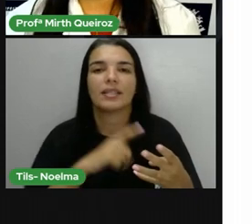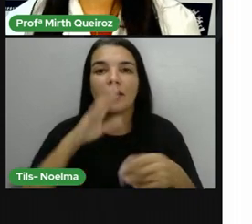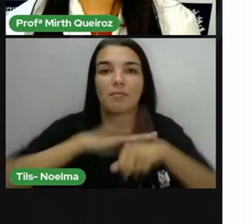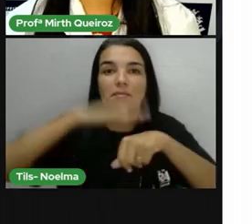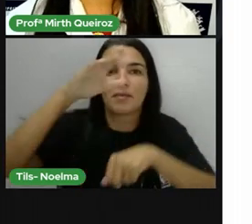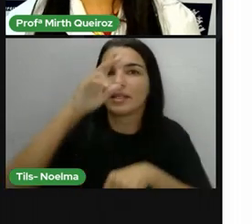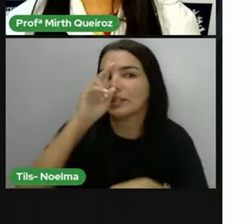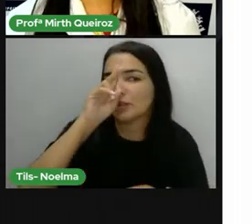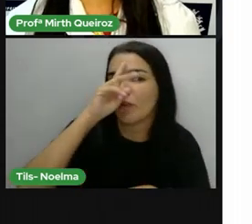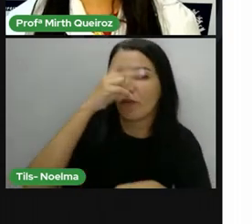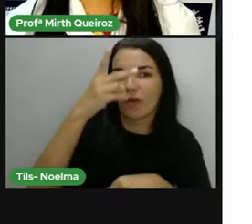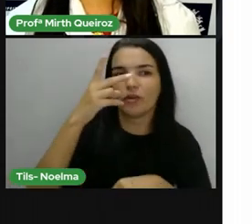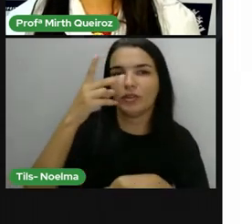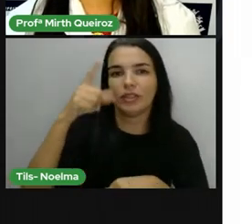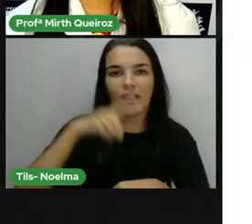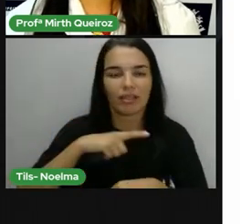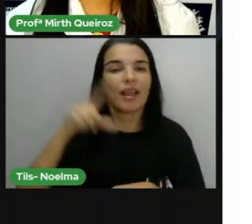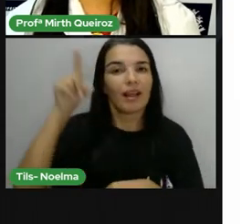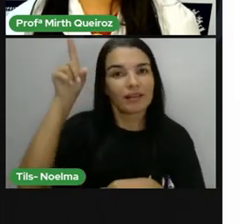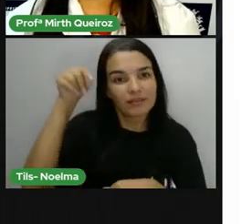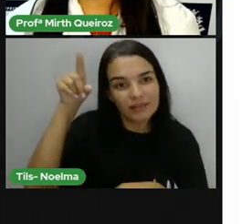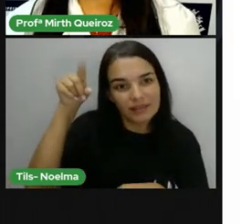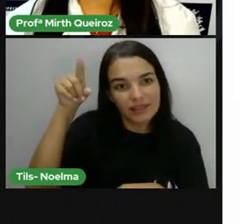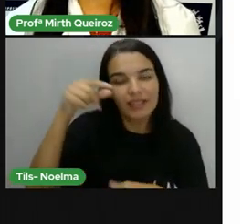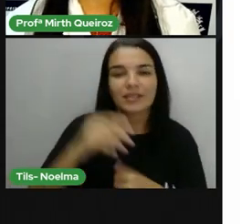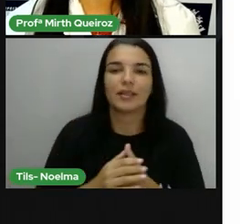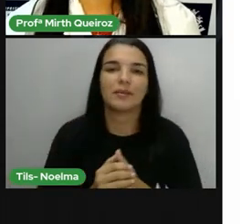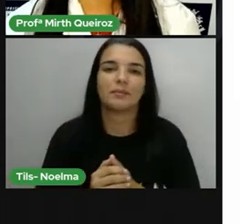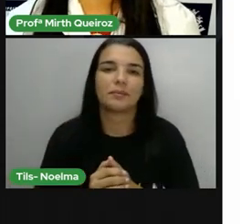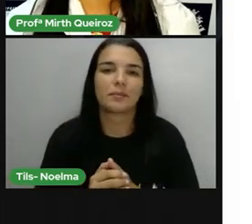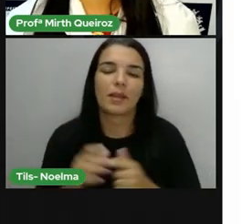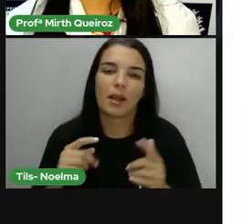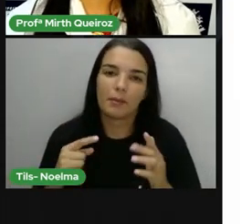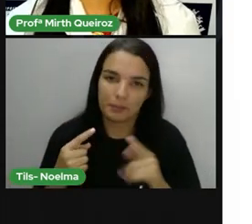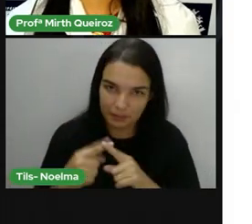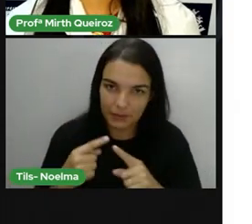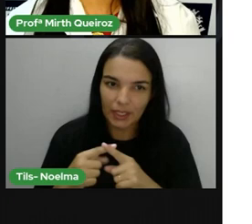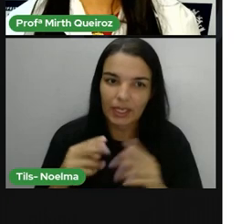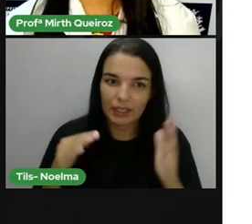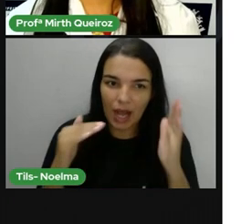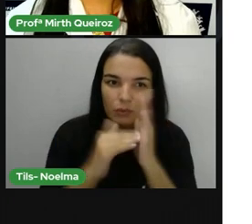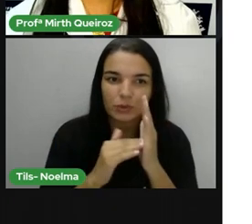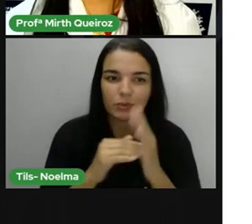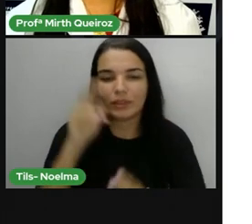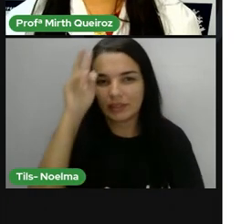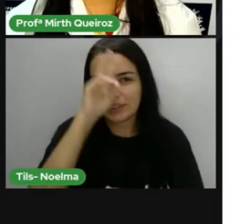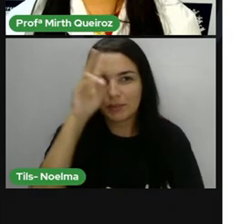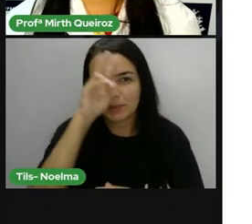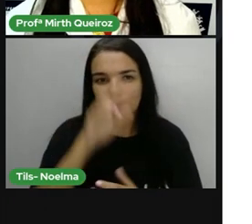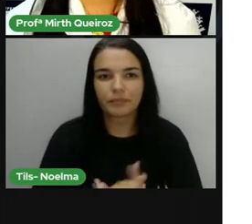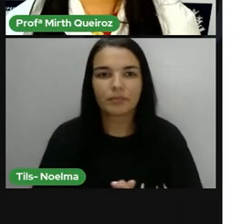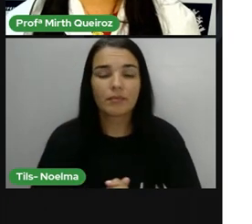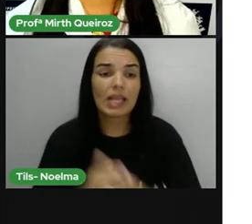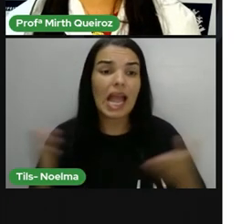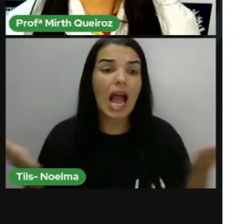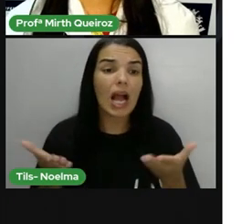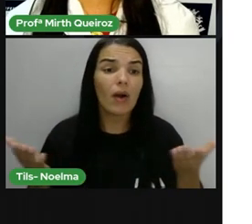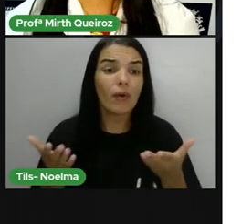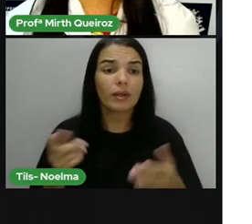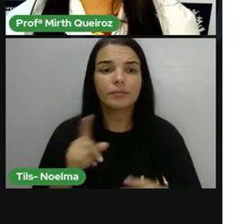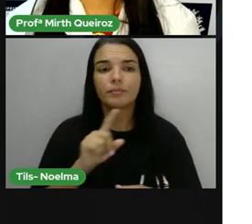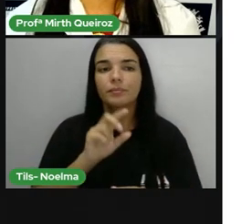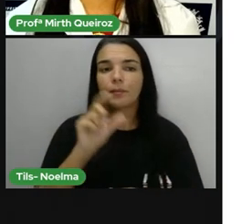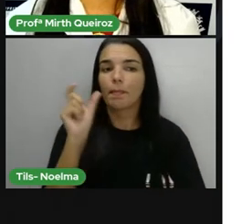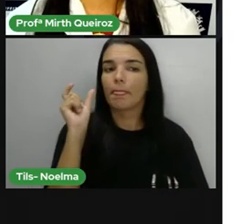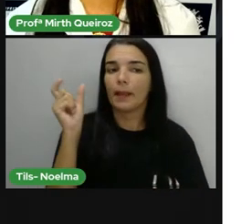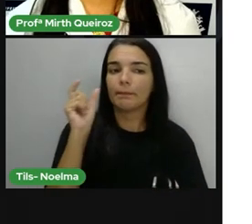mais forte. A sílaba tônica é a última sílaba da palavra. Já as paroxítonas, a regra dela